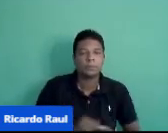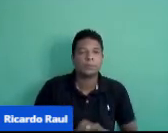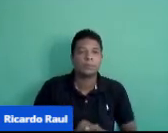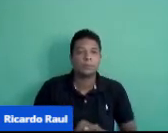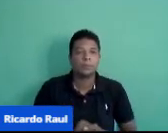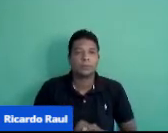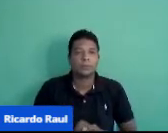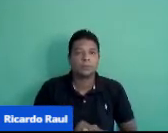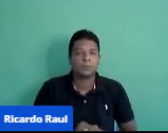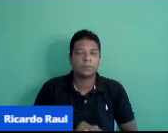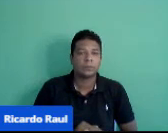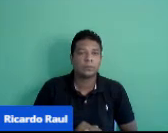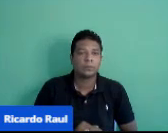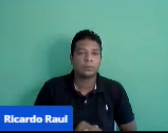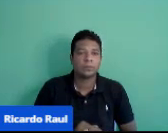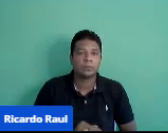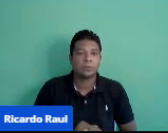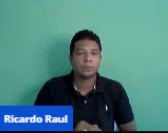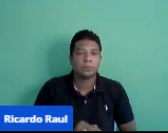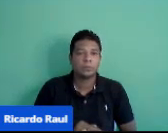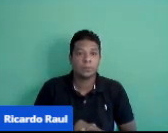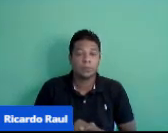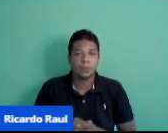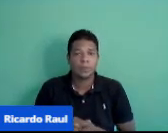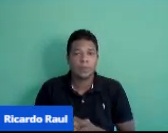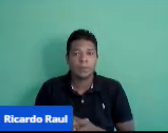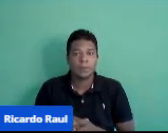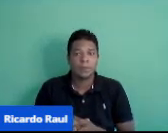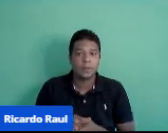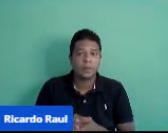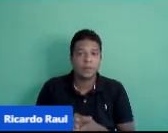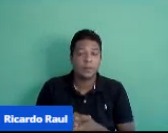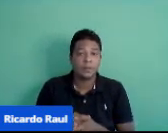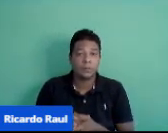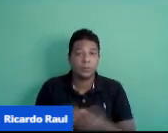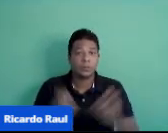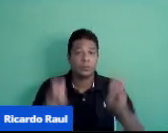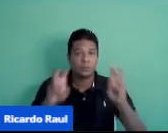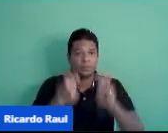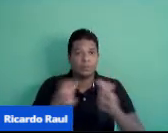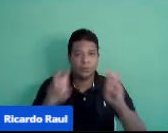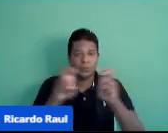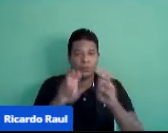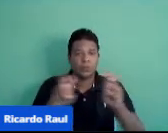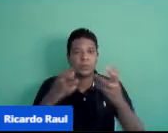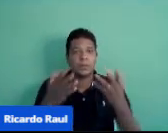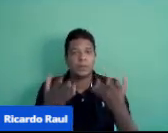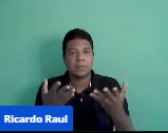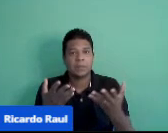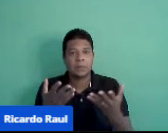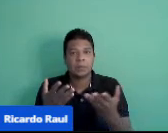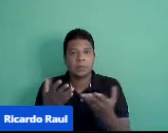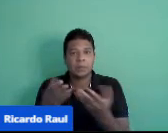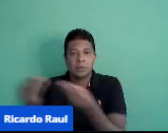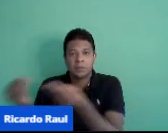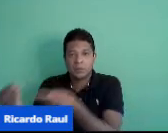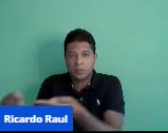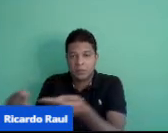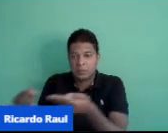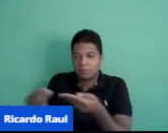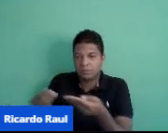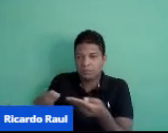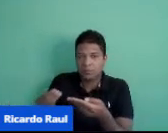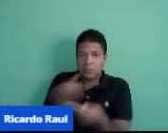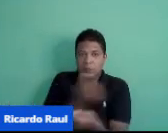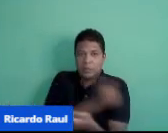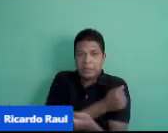isso vocês estão falando no ambiente talvez virtual, que vocês consigam ter acesso. Para aquele aluno que só pega o caderno, vocês e a